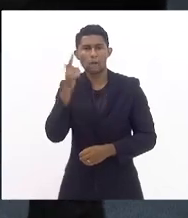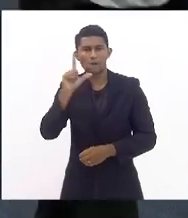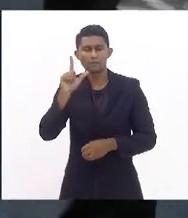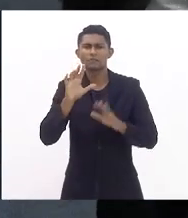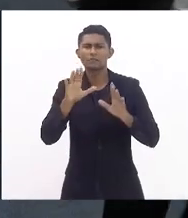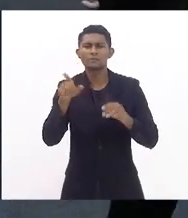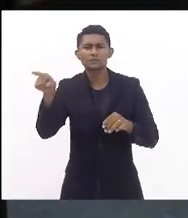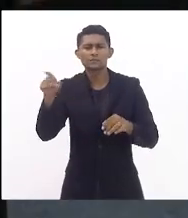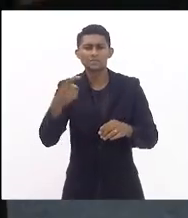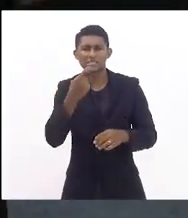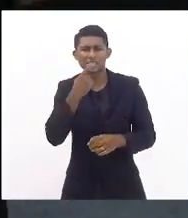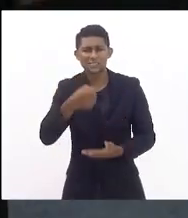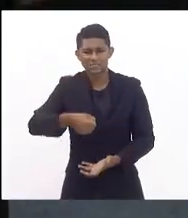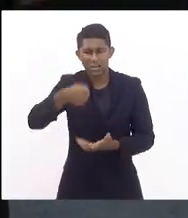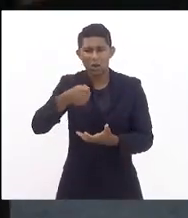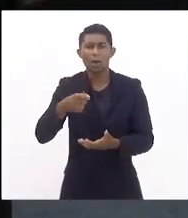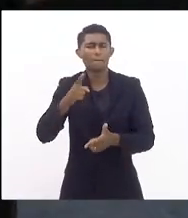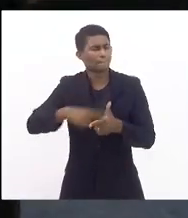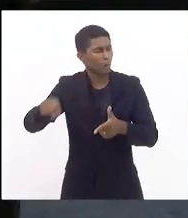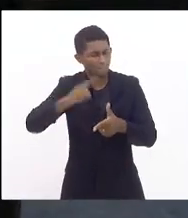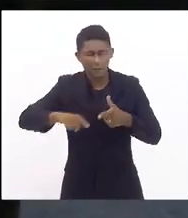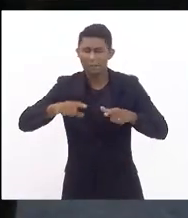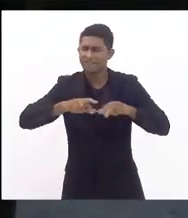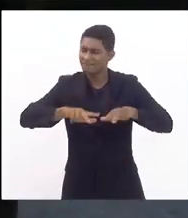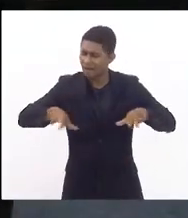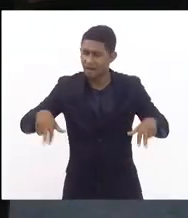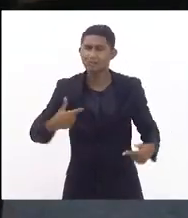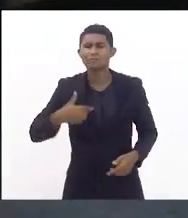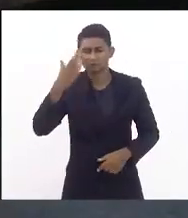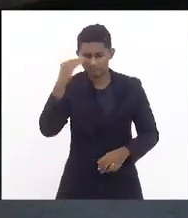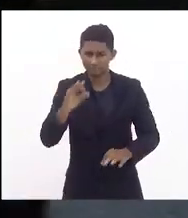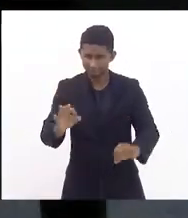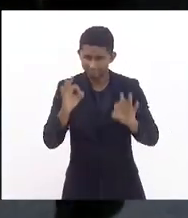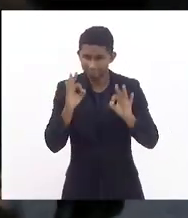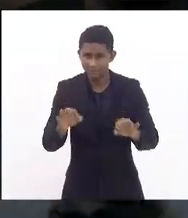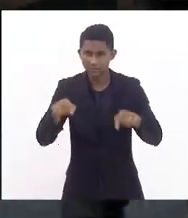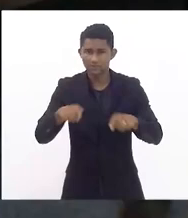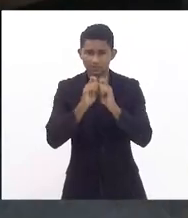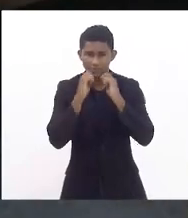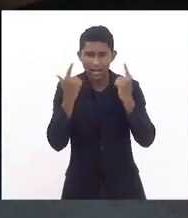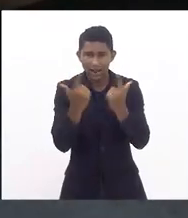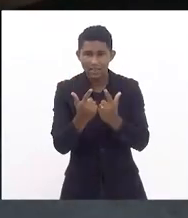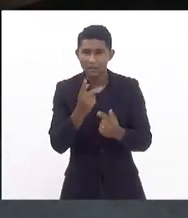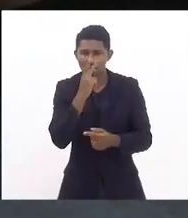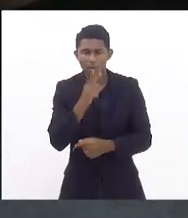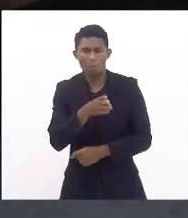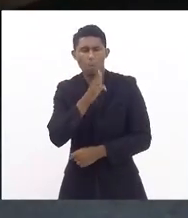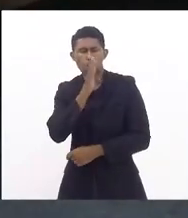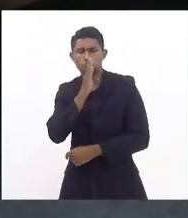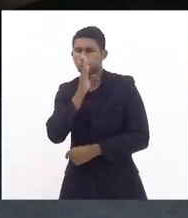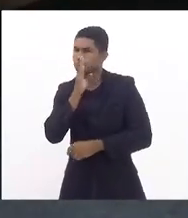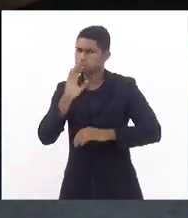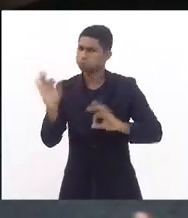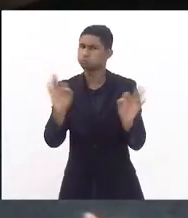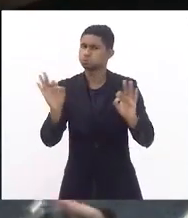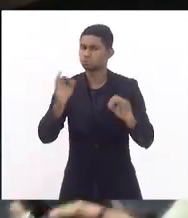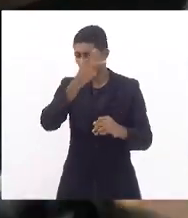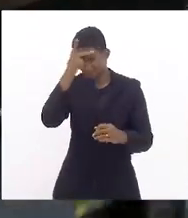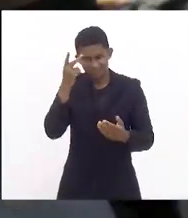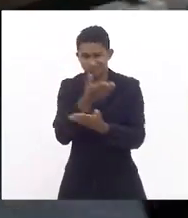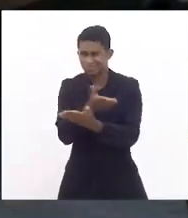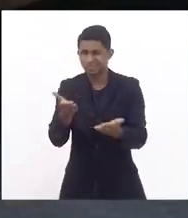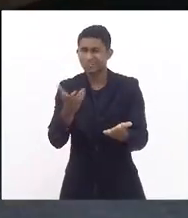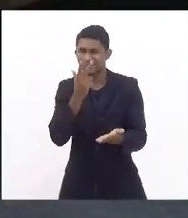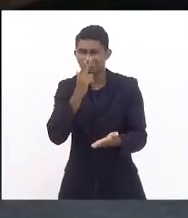sacolas, vieram diversos problemas, Regiane. E eu tenho certeza que a Assembleia Legislativa não vai deixar essa injustiça chegar no bolso do trabalhador que já está